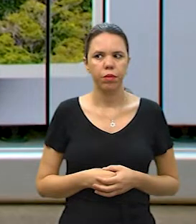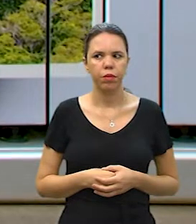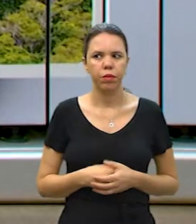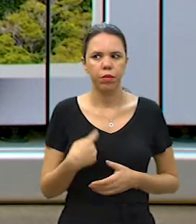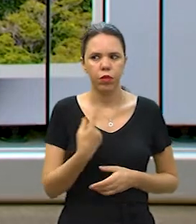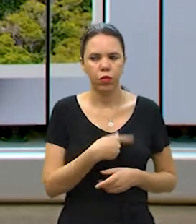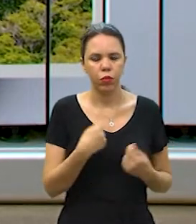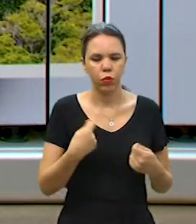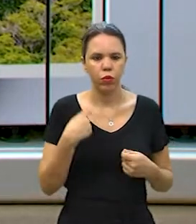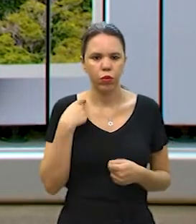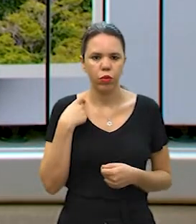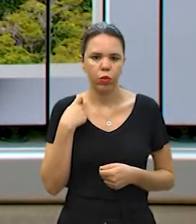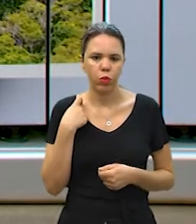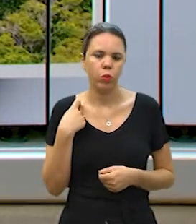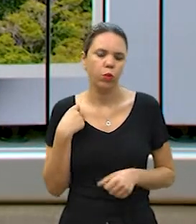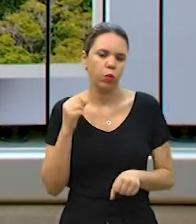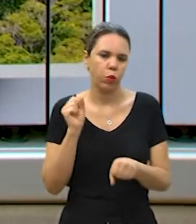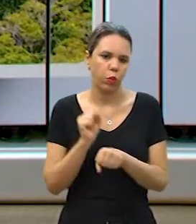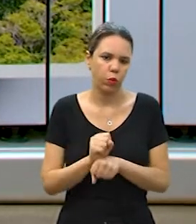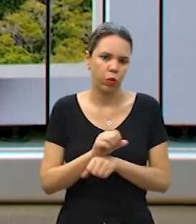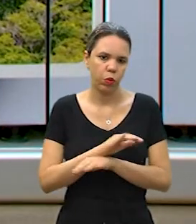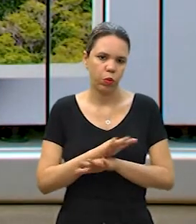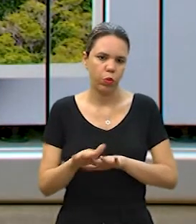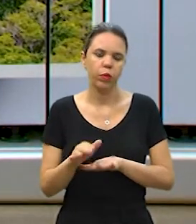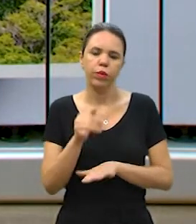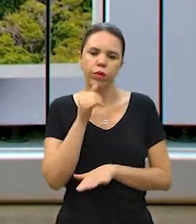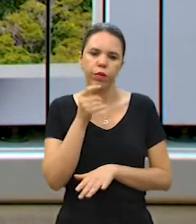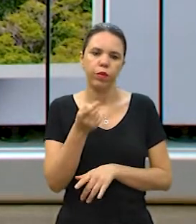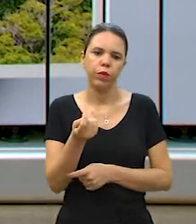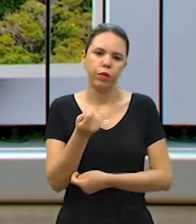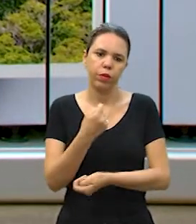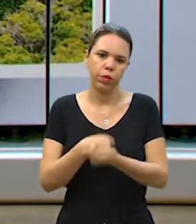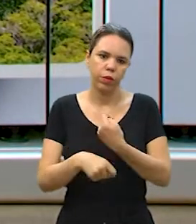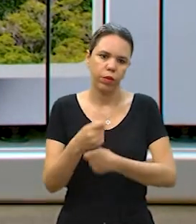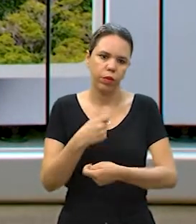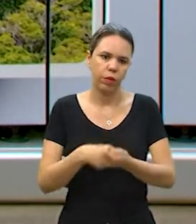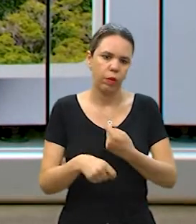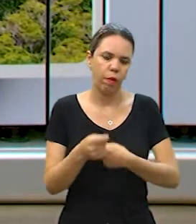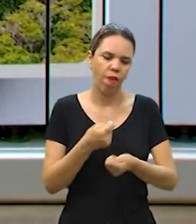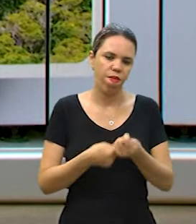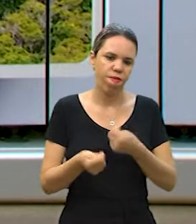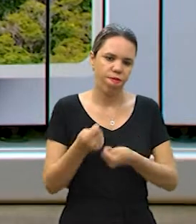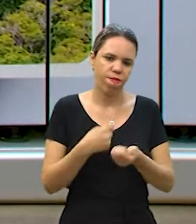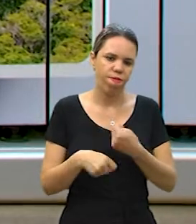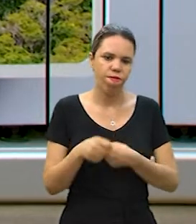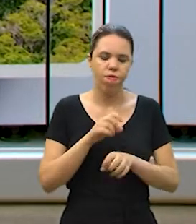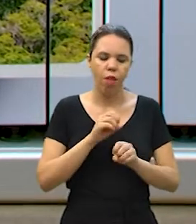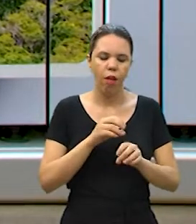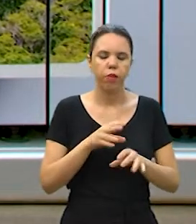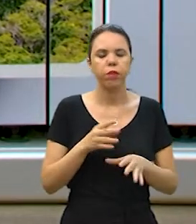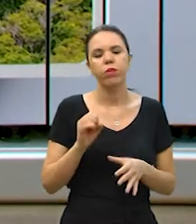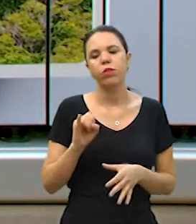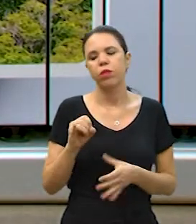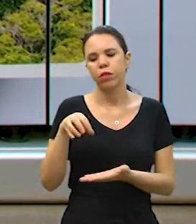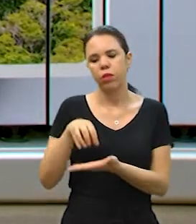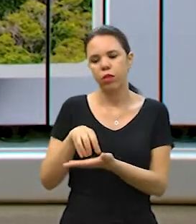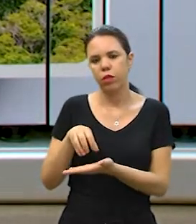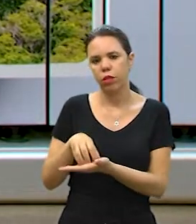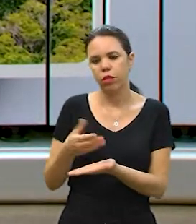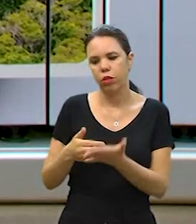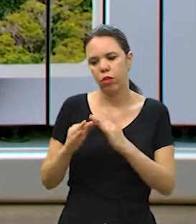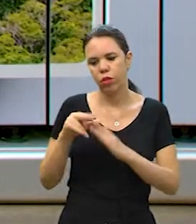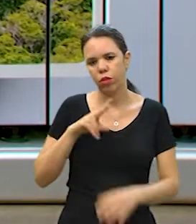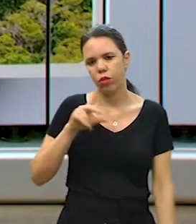nós precisamos interromper a mercantilização da educação. Porque, assim, se a rede